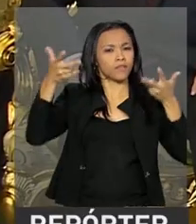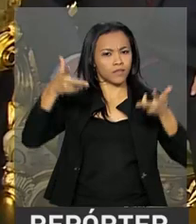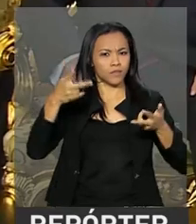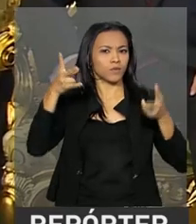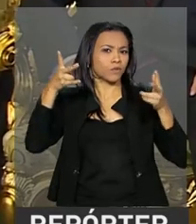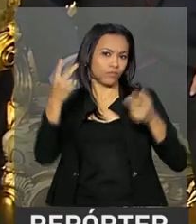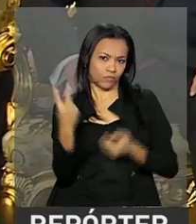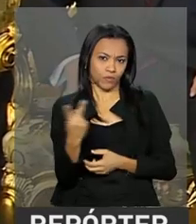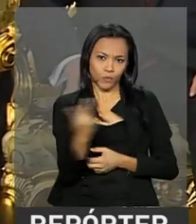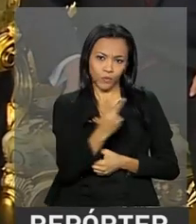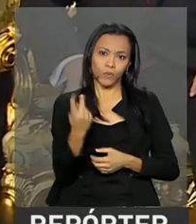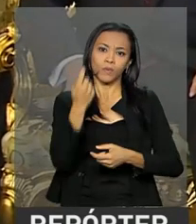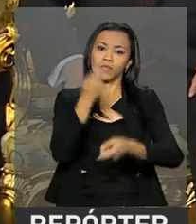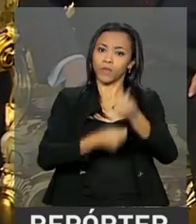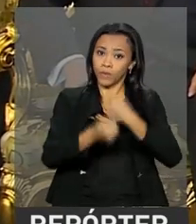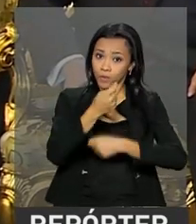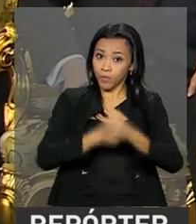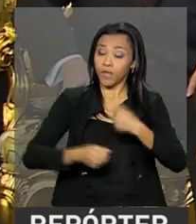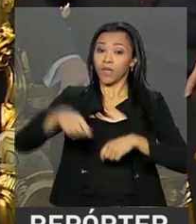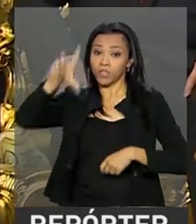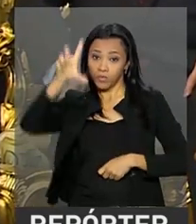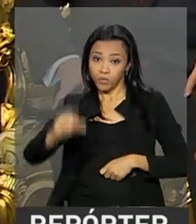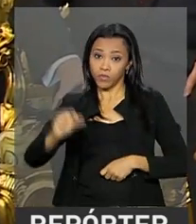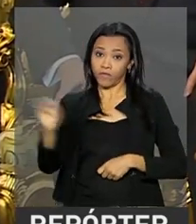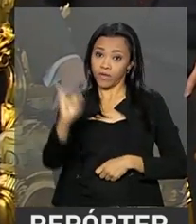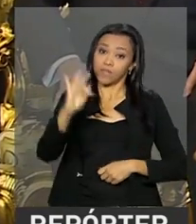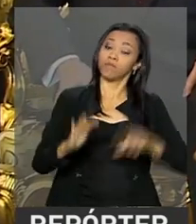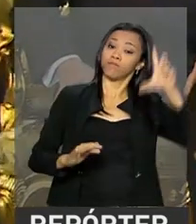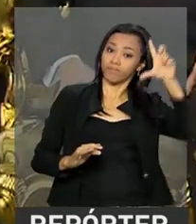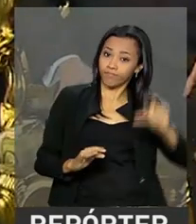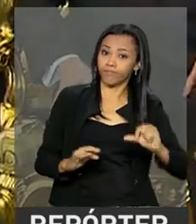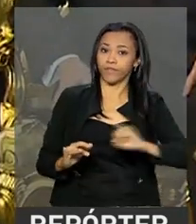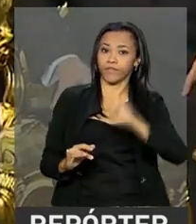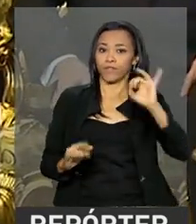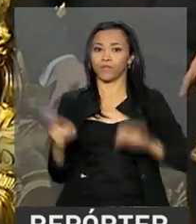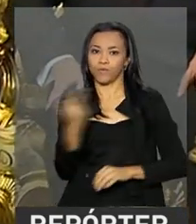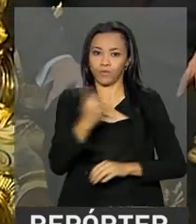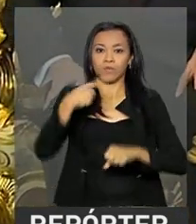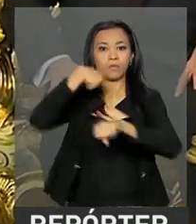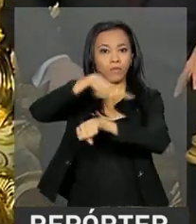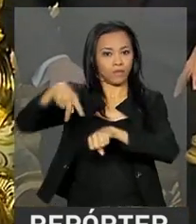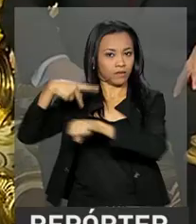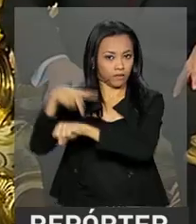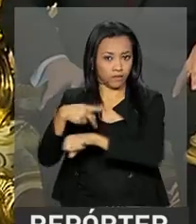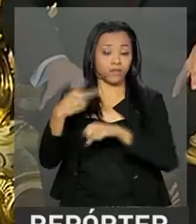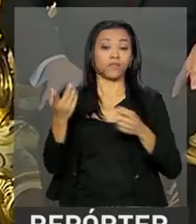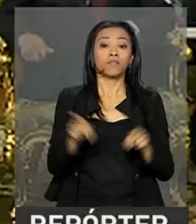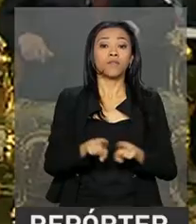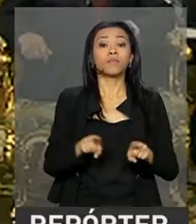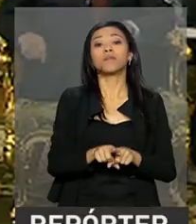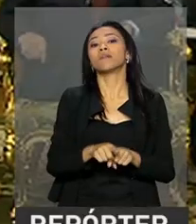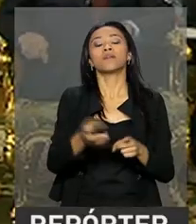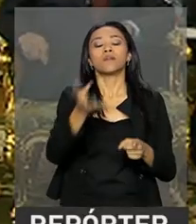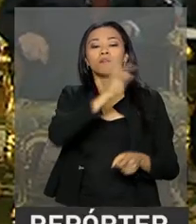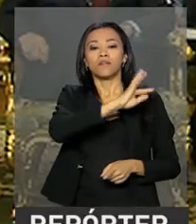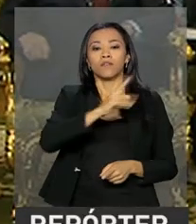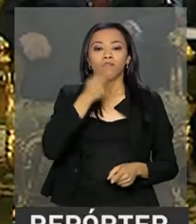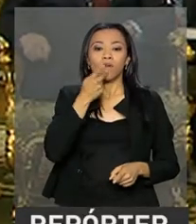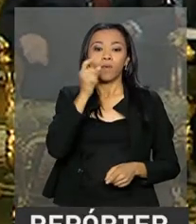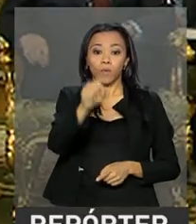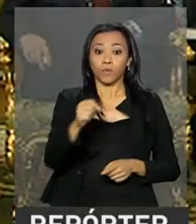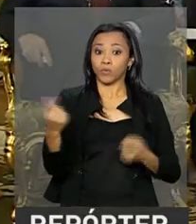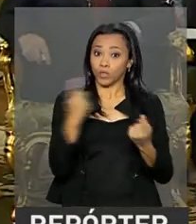e citou a queda da inflação, tanto na Rússia quanto no Brasil. O presidente brasileiro ressaltou ainda o diálogo dos